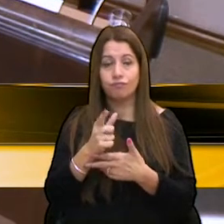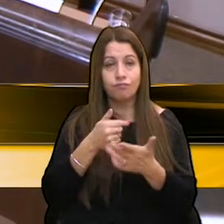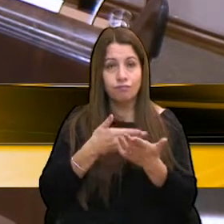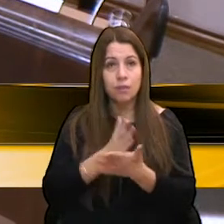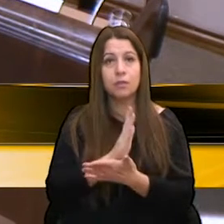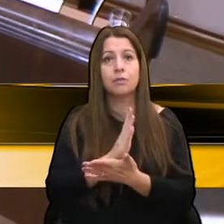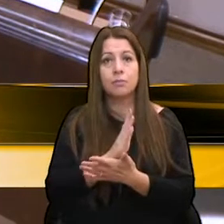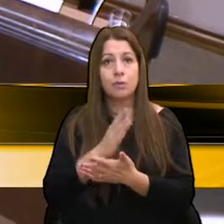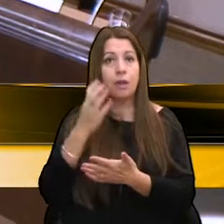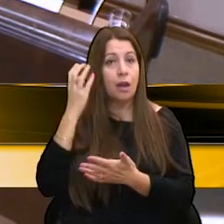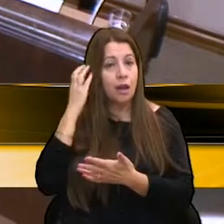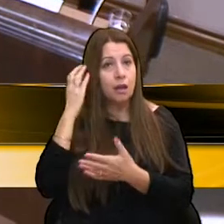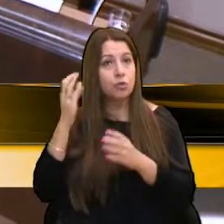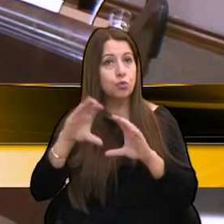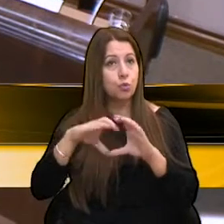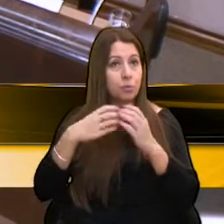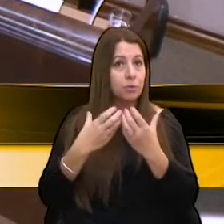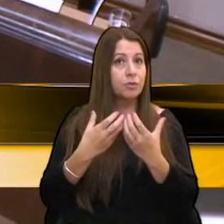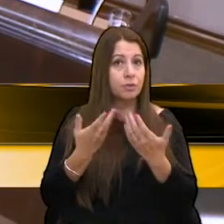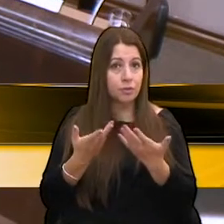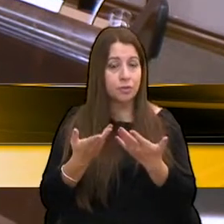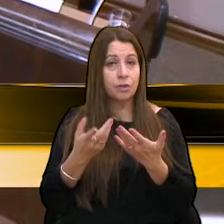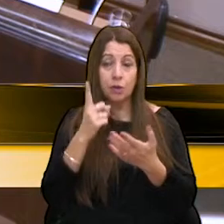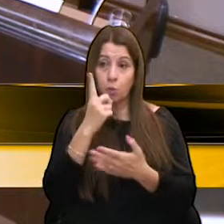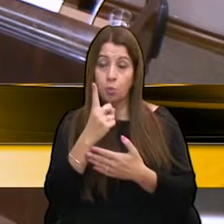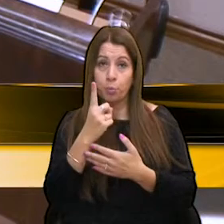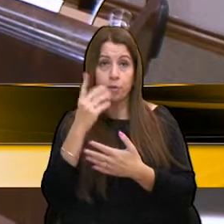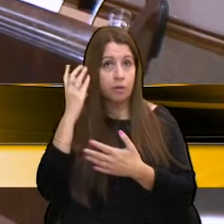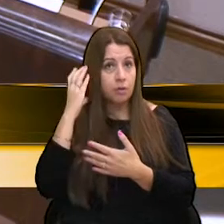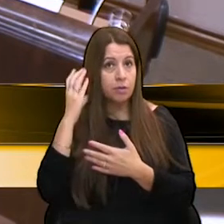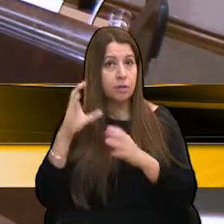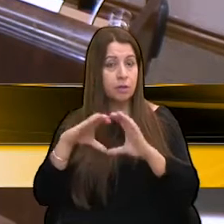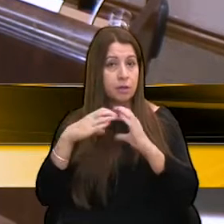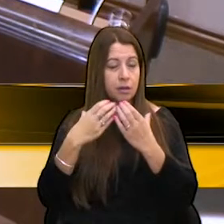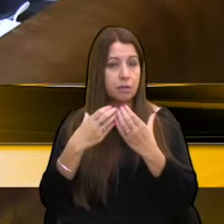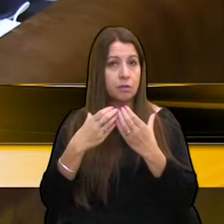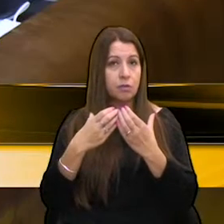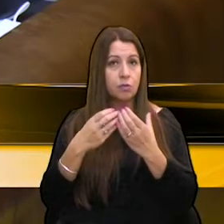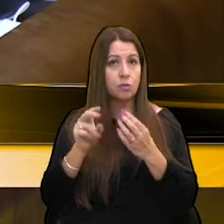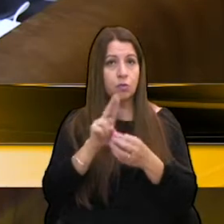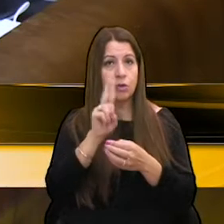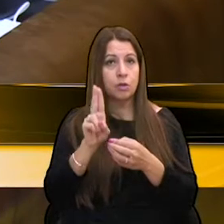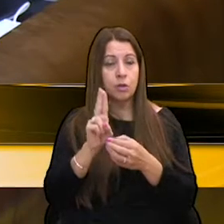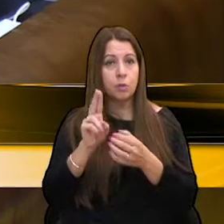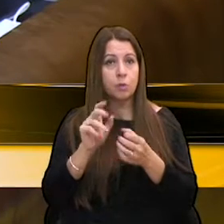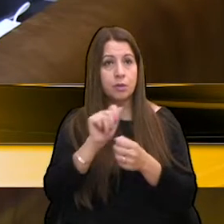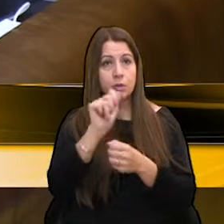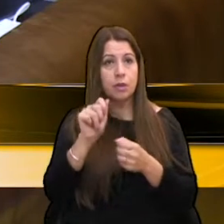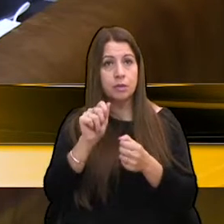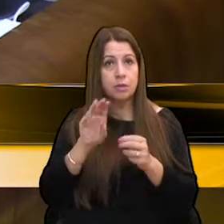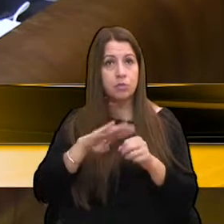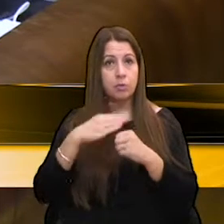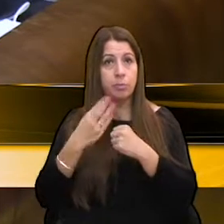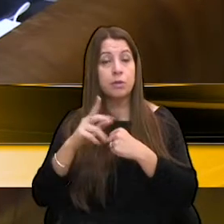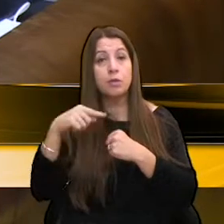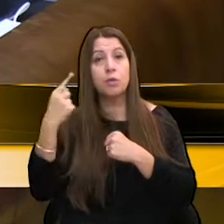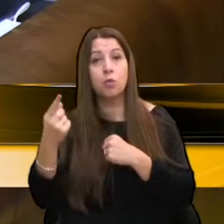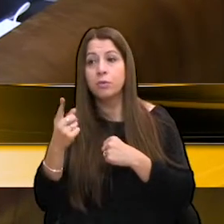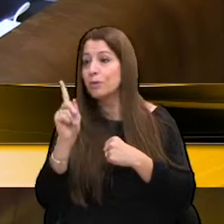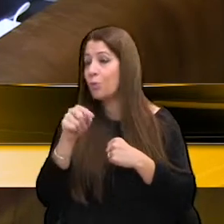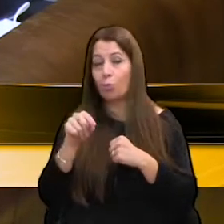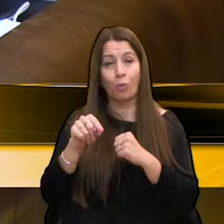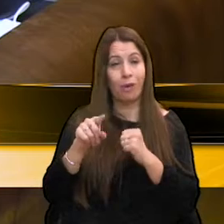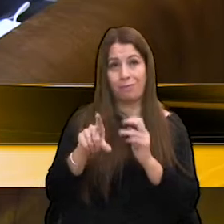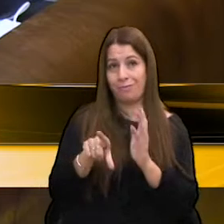aprovar rádios comunitárias, né? Nós temos uma rádio, que é a Rádio da União das Associações de Bairros, e outras que são